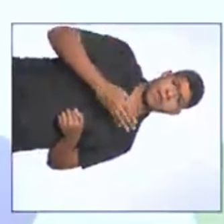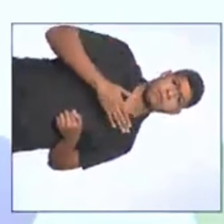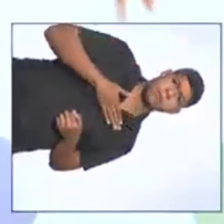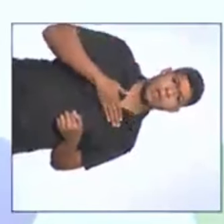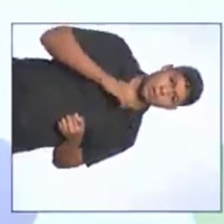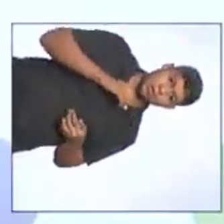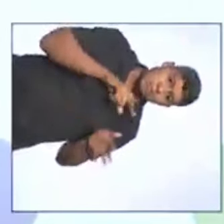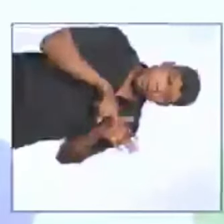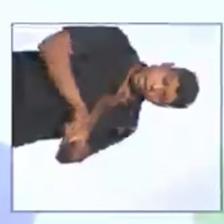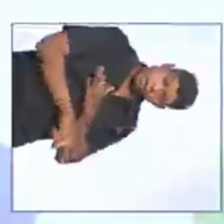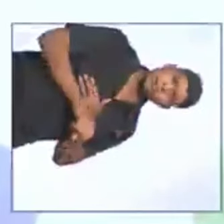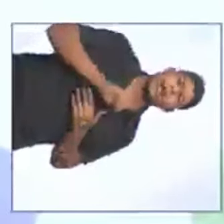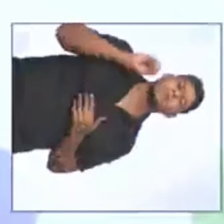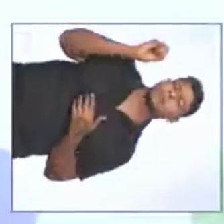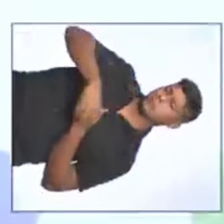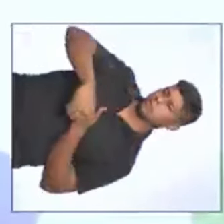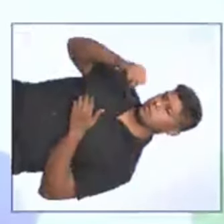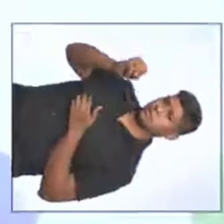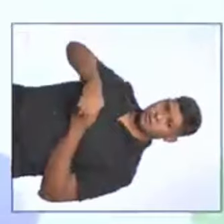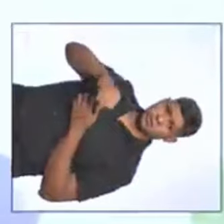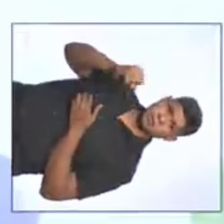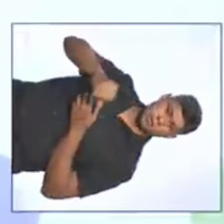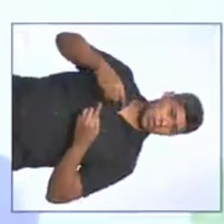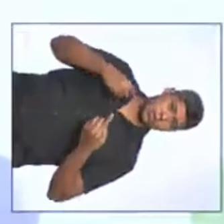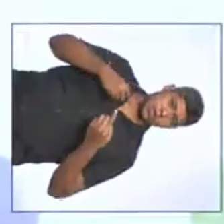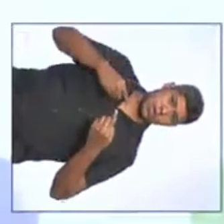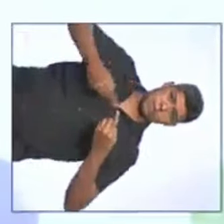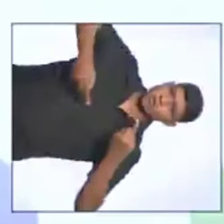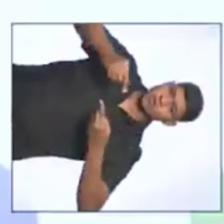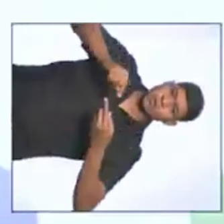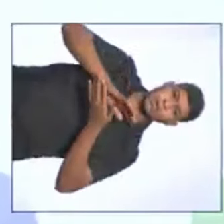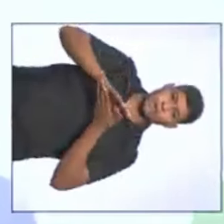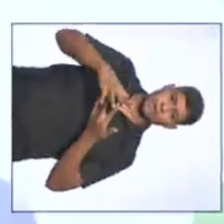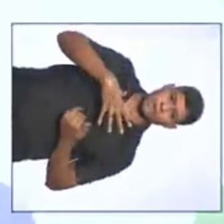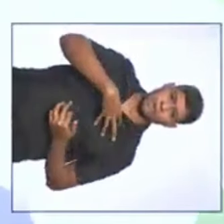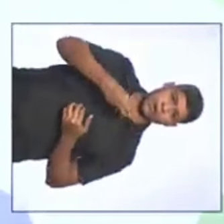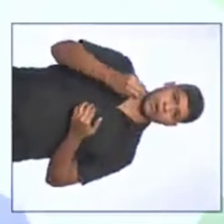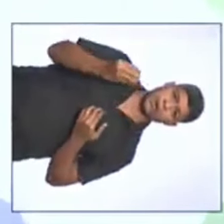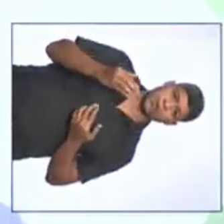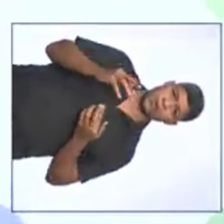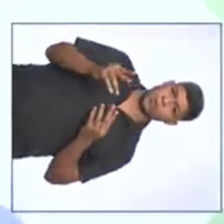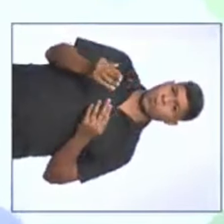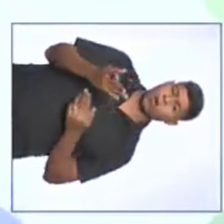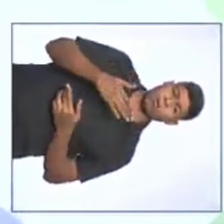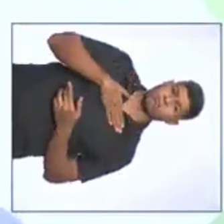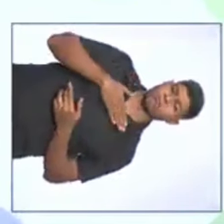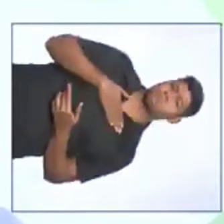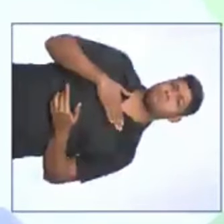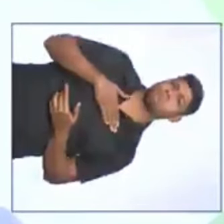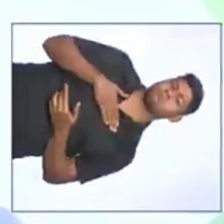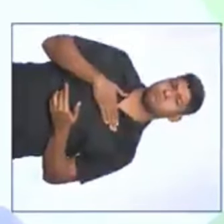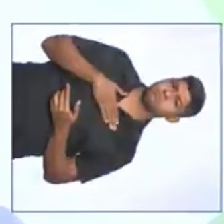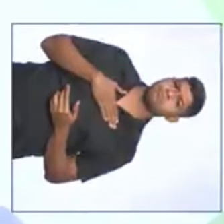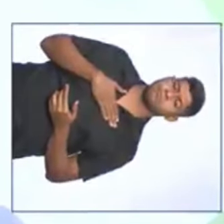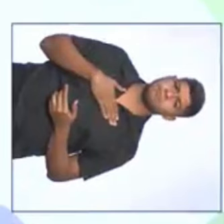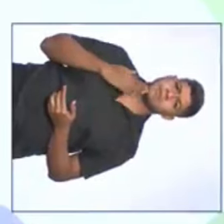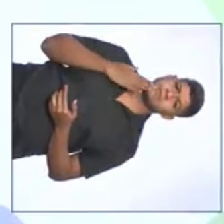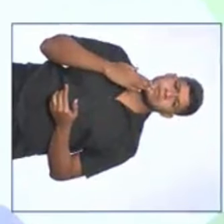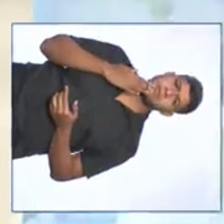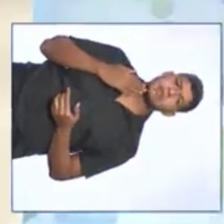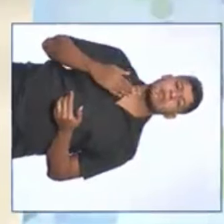Se perguntar eu falo o que é e não existe discussão, entendeu? São meus filhos, crio igual. Então, assim, é muito relativo,